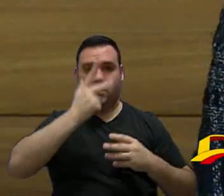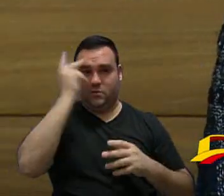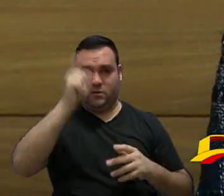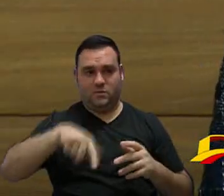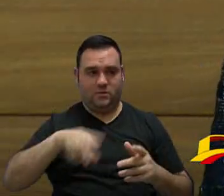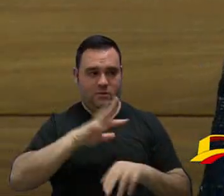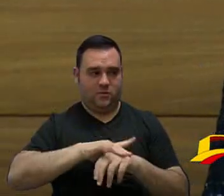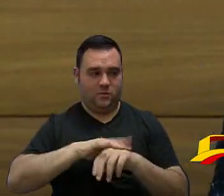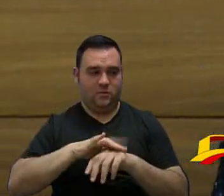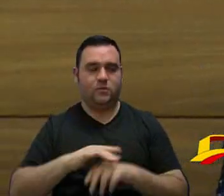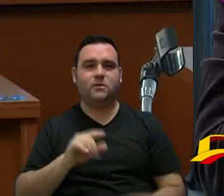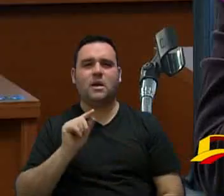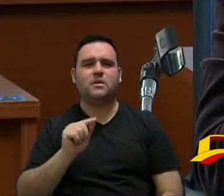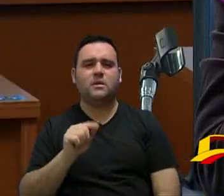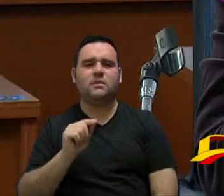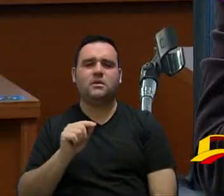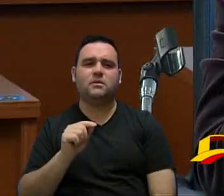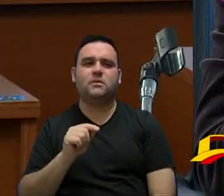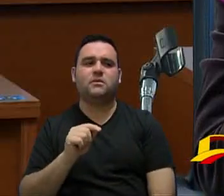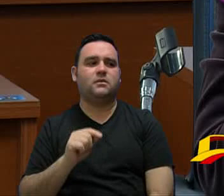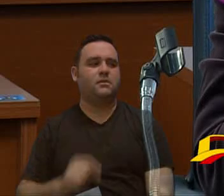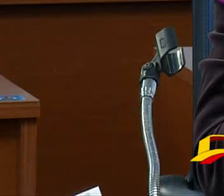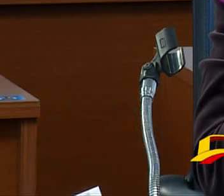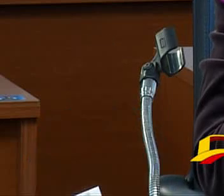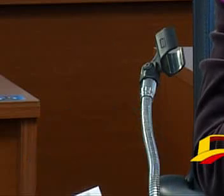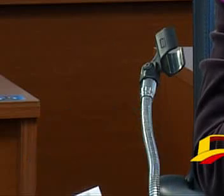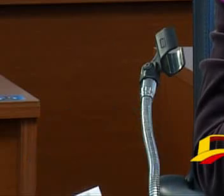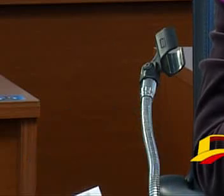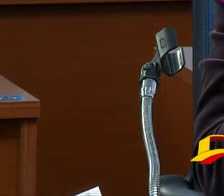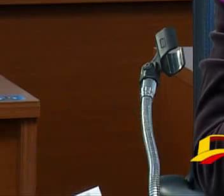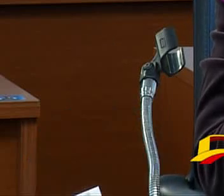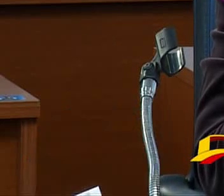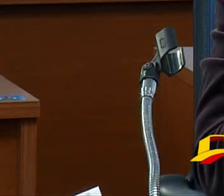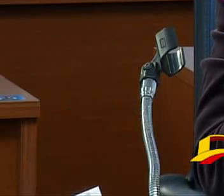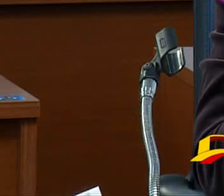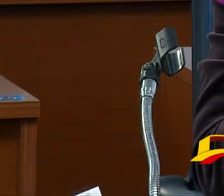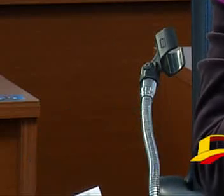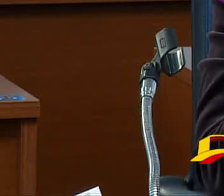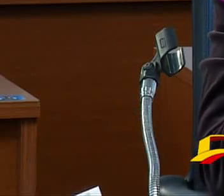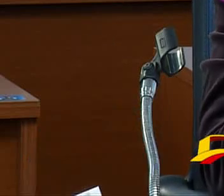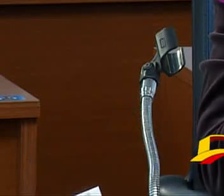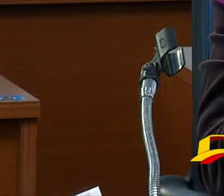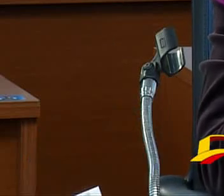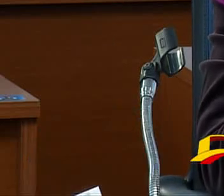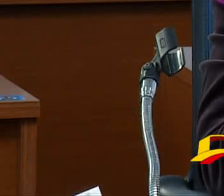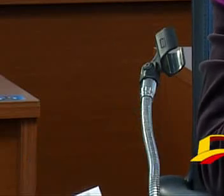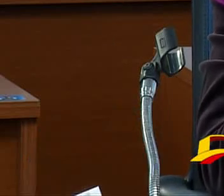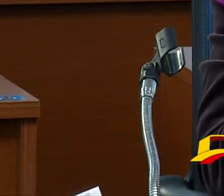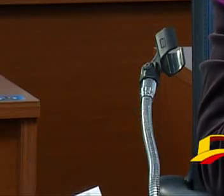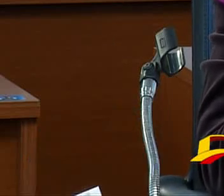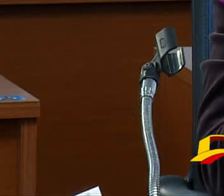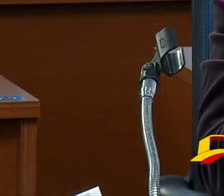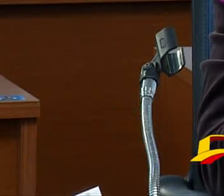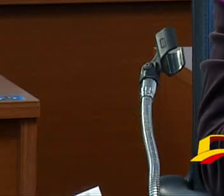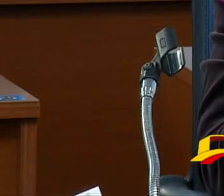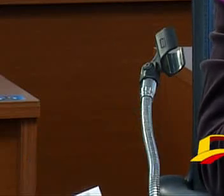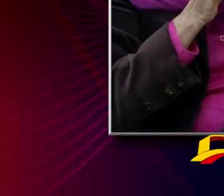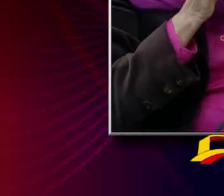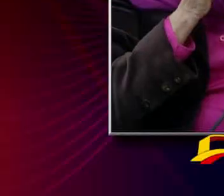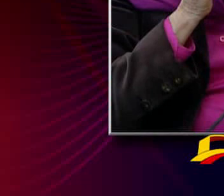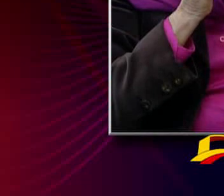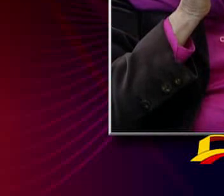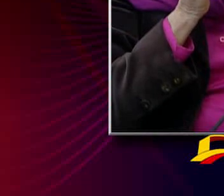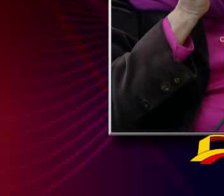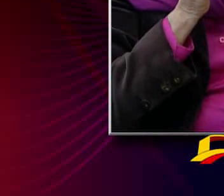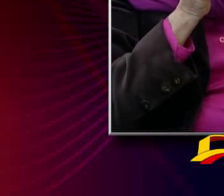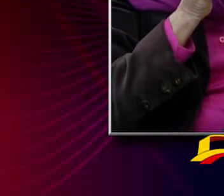paciente efeito quem é quem nós temos os profissionais para atender essas pessoas na unidade básica só estou toda a